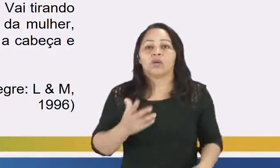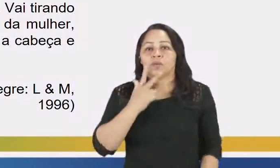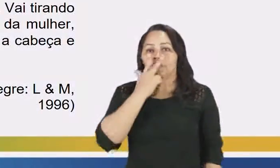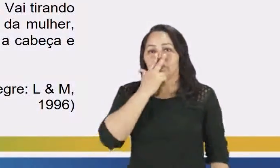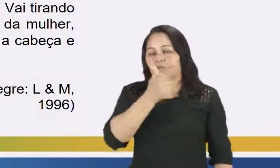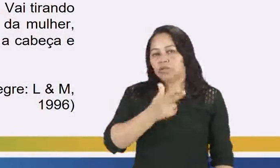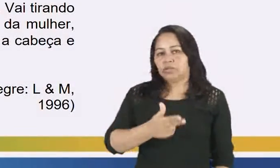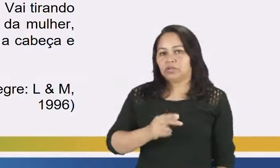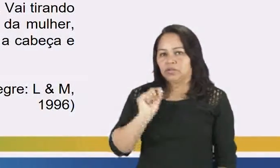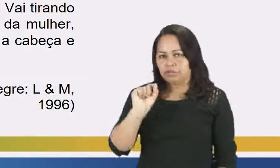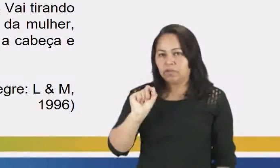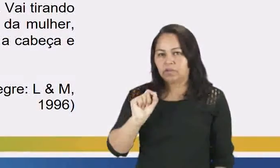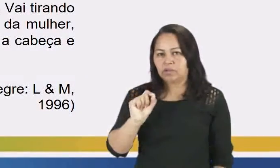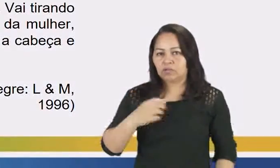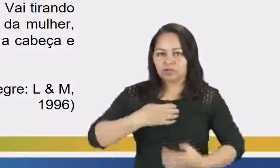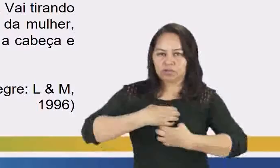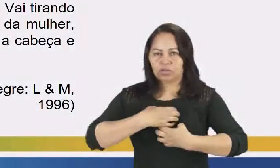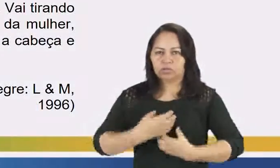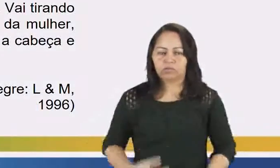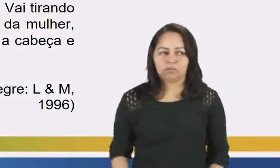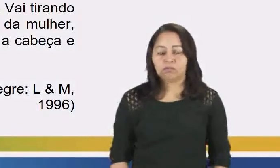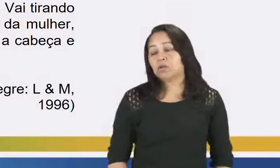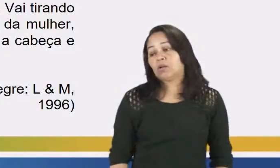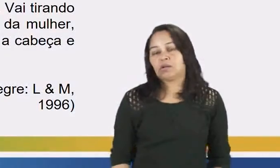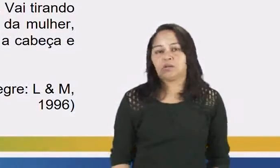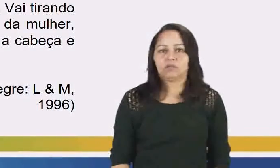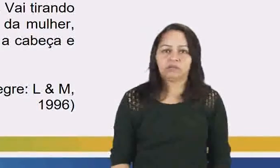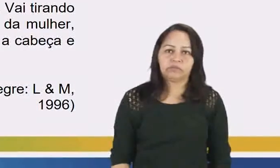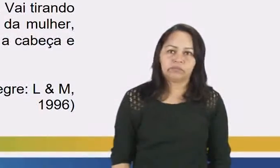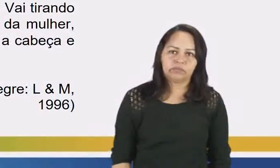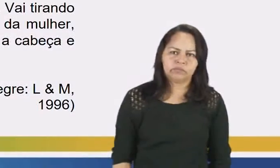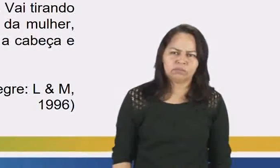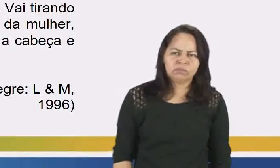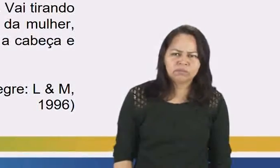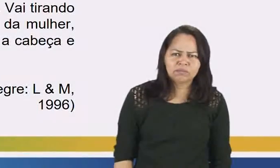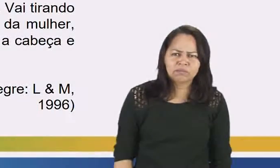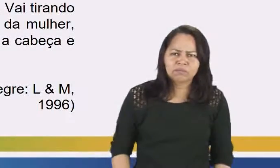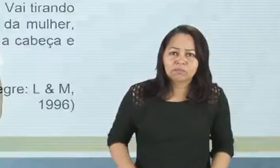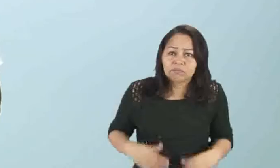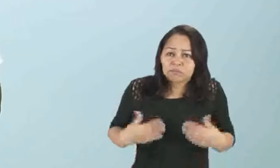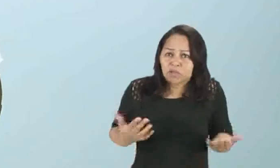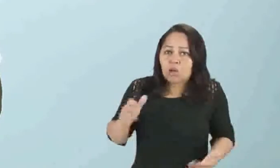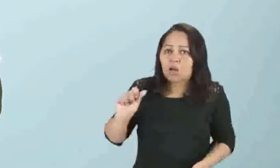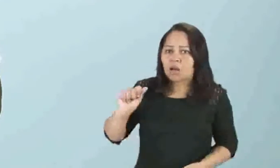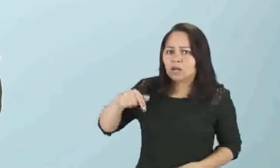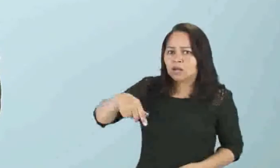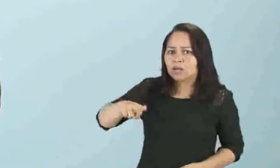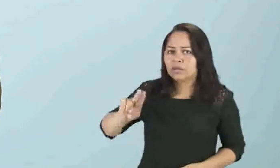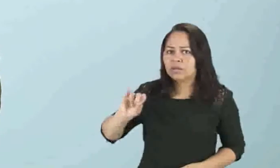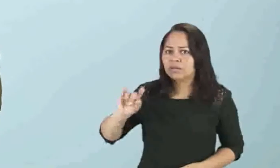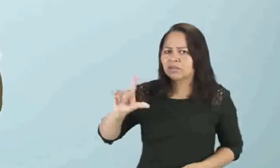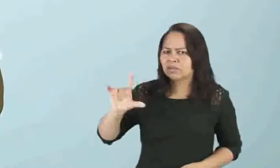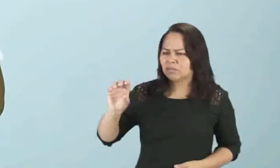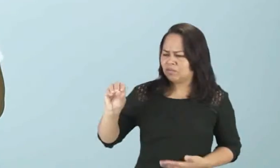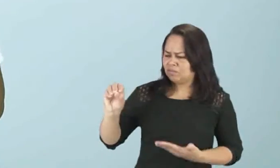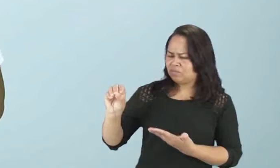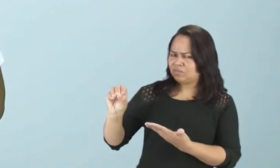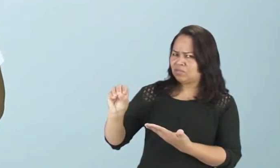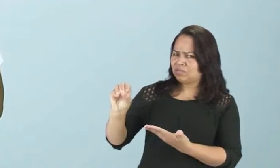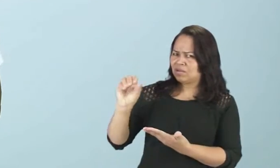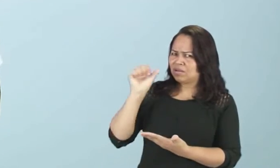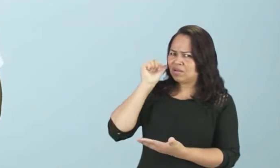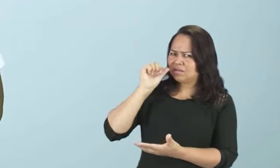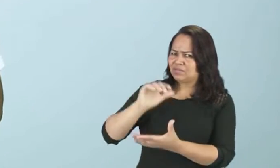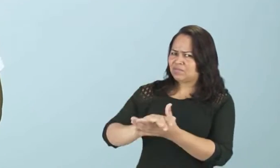com a cabeça e diz, aquilo. Então, observem aqui dentro desse texto que nós